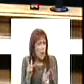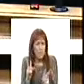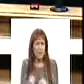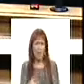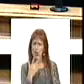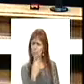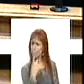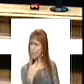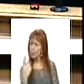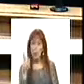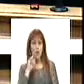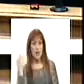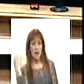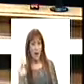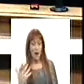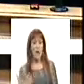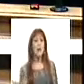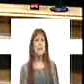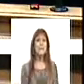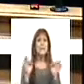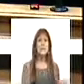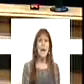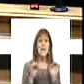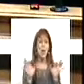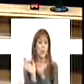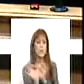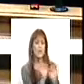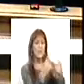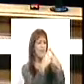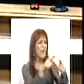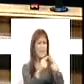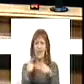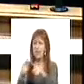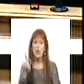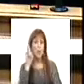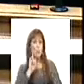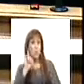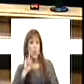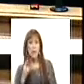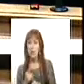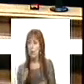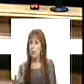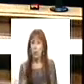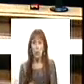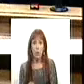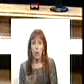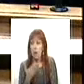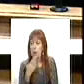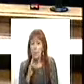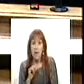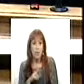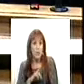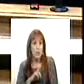liberdades individuais das mulheres, assim como um tratamento diferenciado de mulheres em função do seu